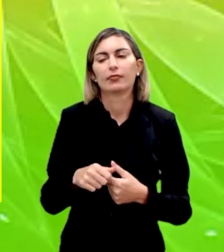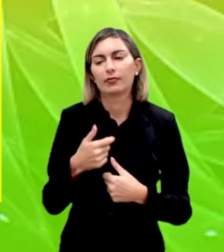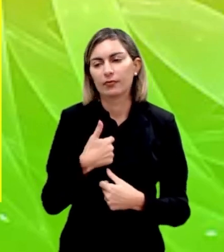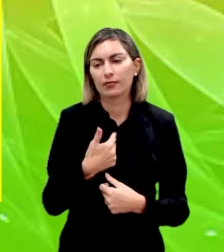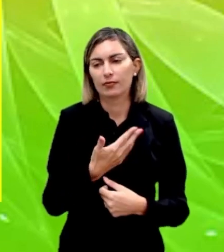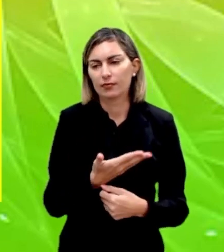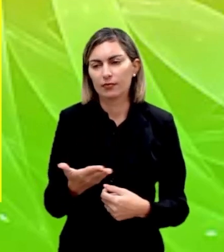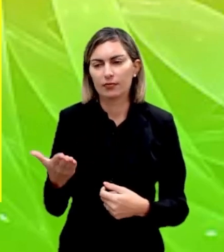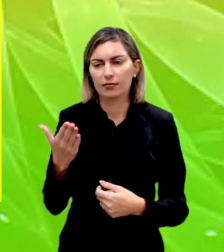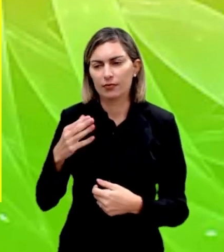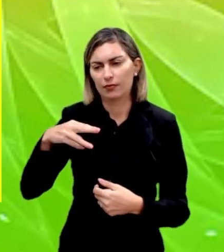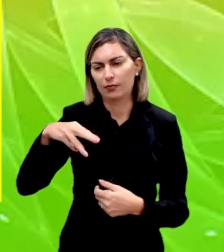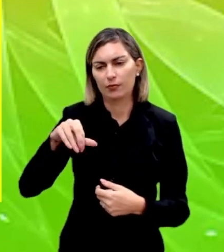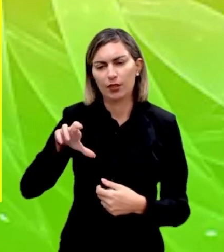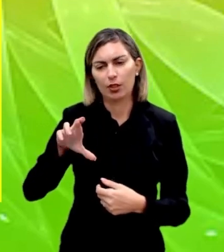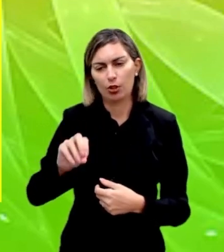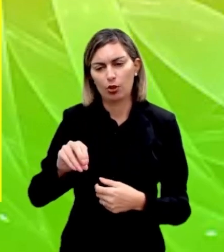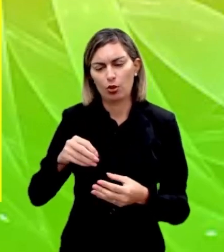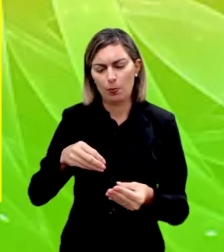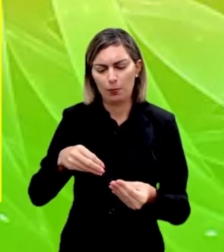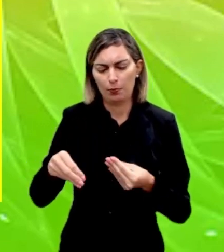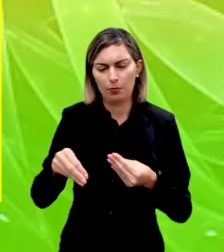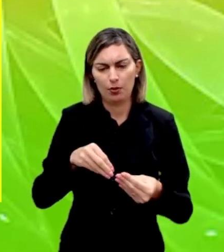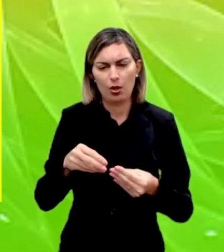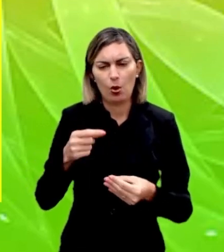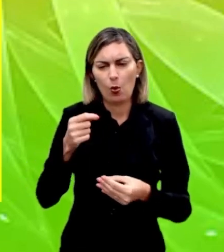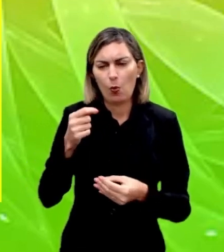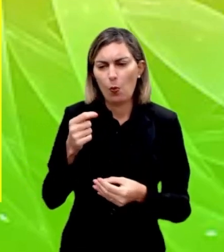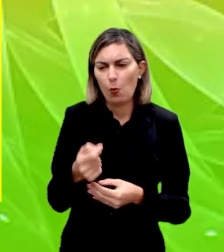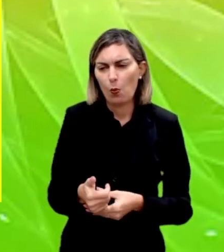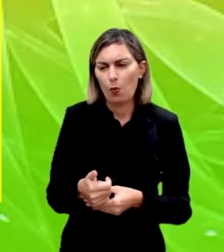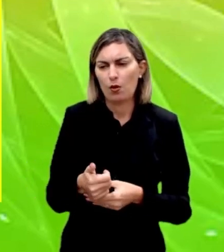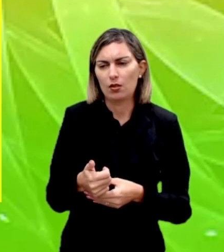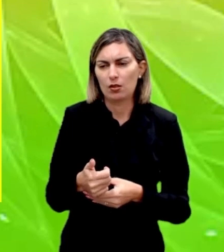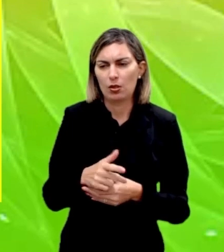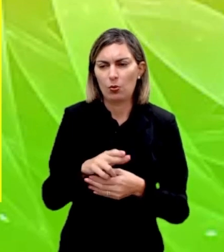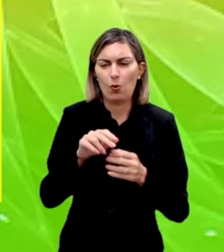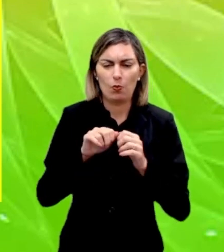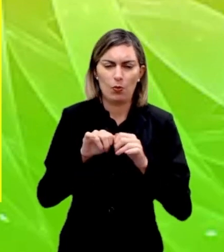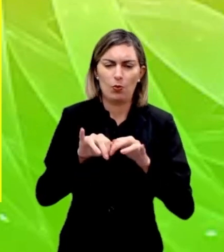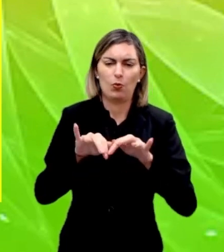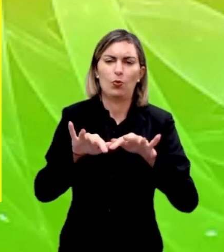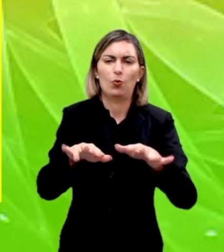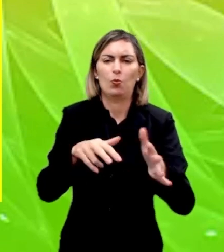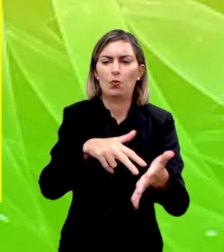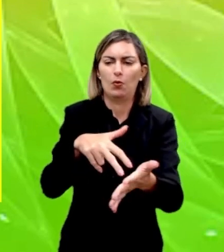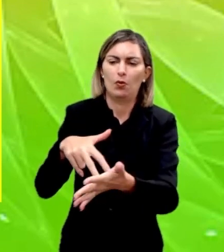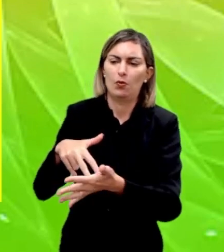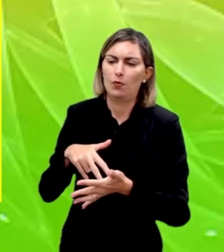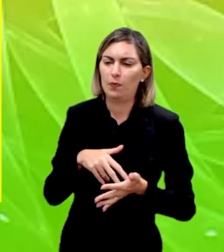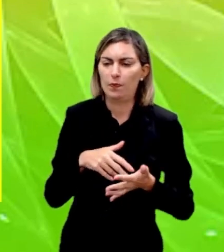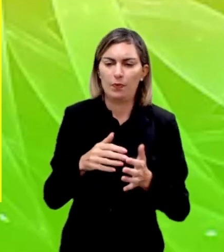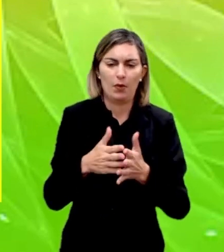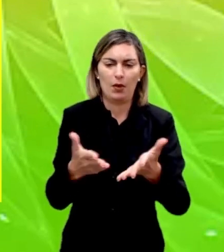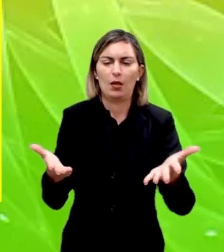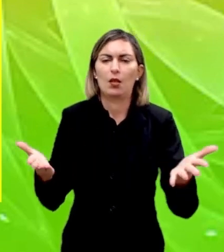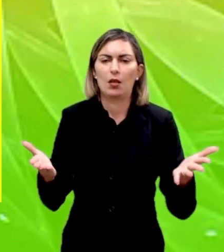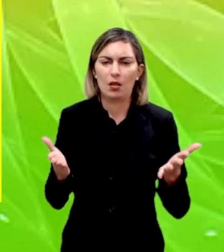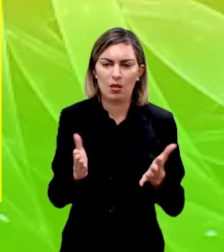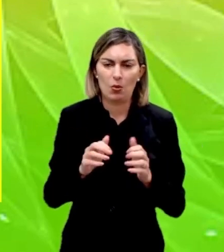que o microplástico é quase que um deus do mal. Está onipresente em todo canto,